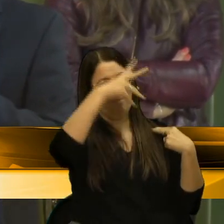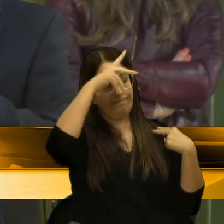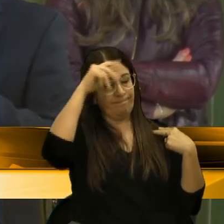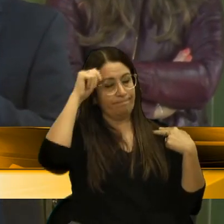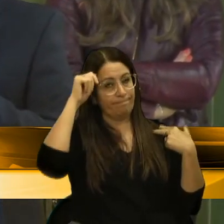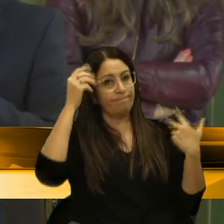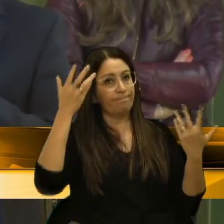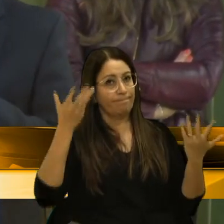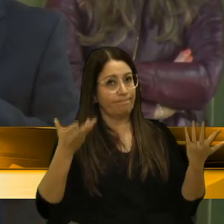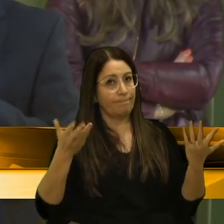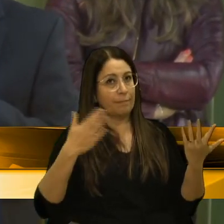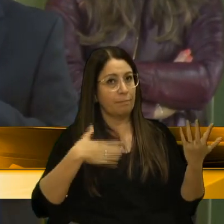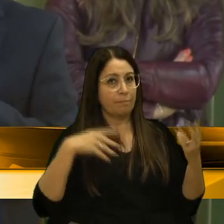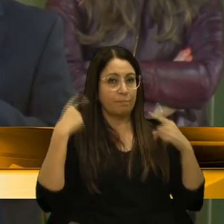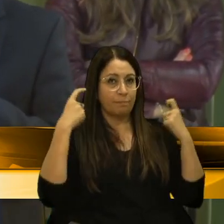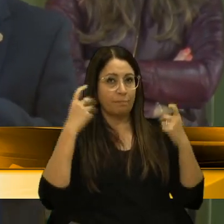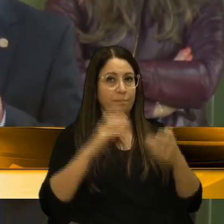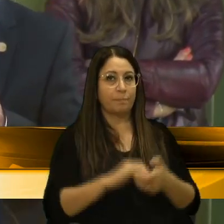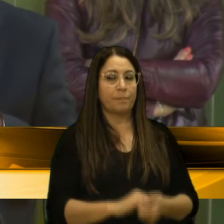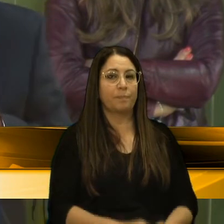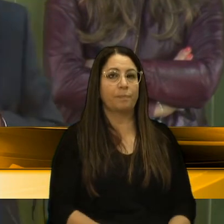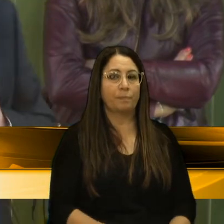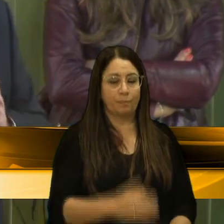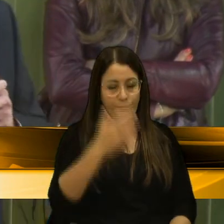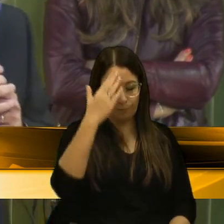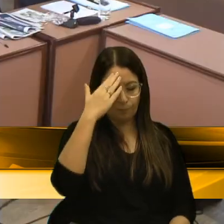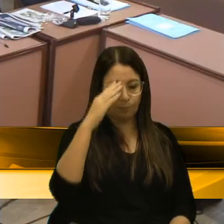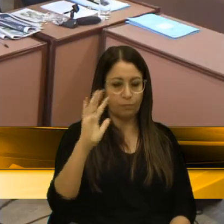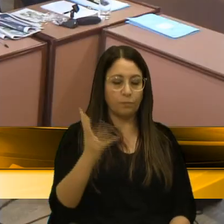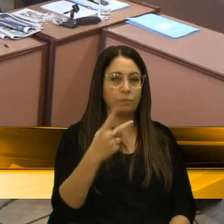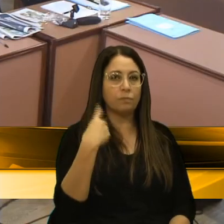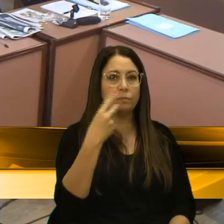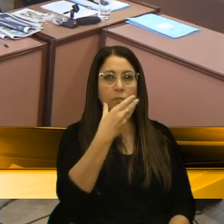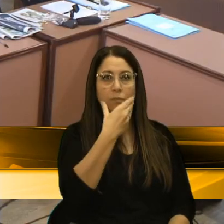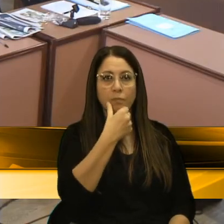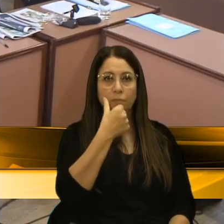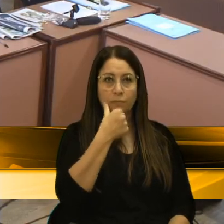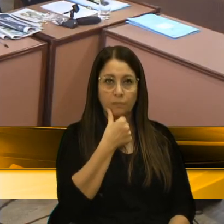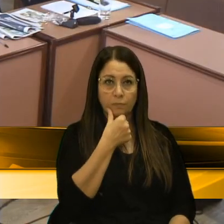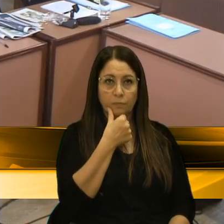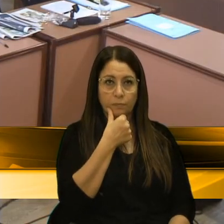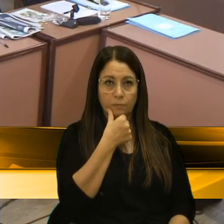do poder público. Essa é a minha preocupação. Obrigado, senhoras e senhores vereadores.